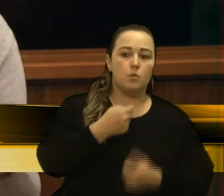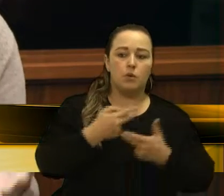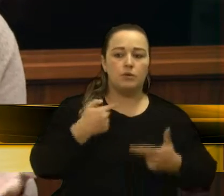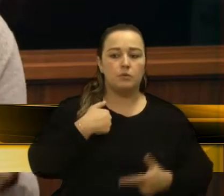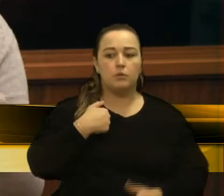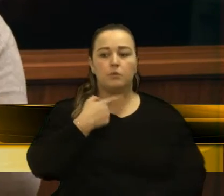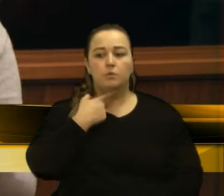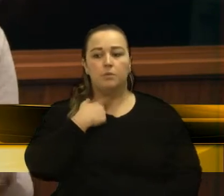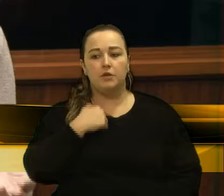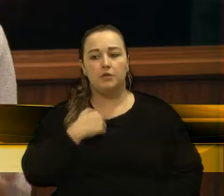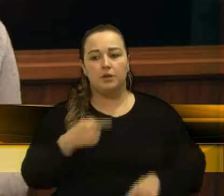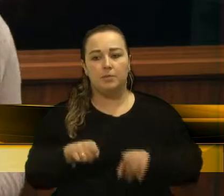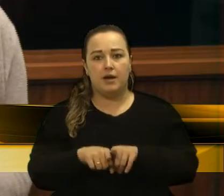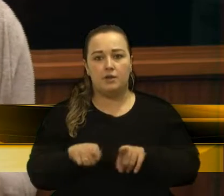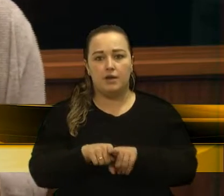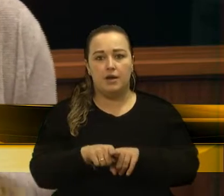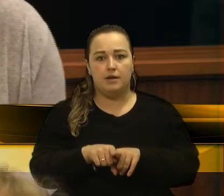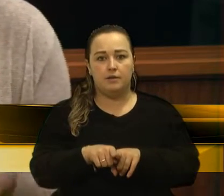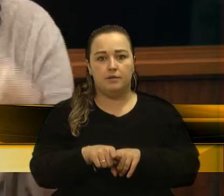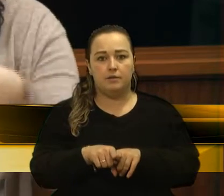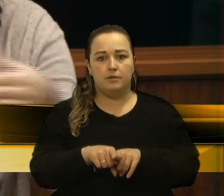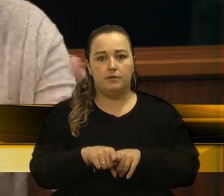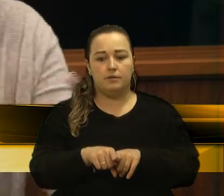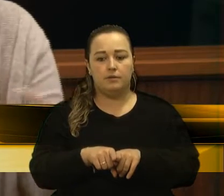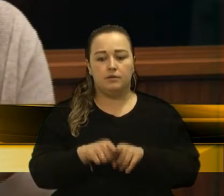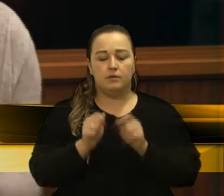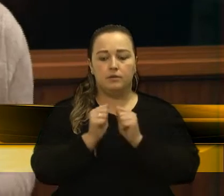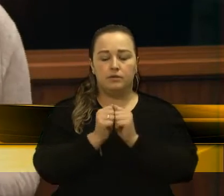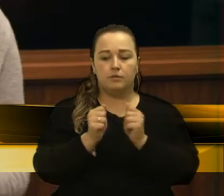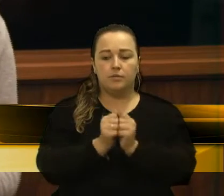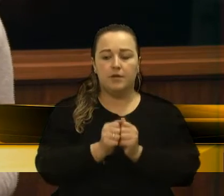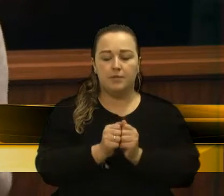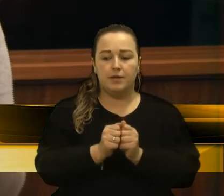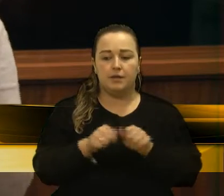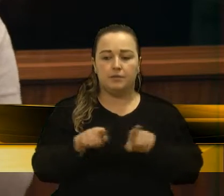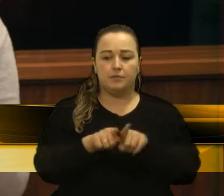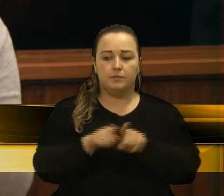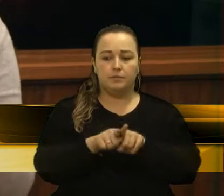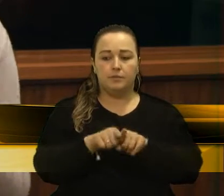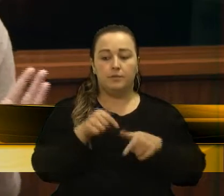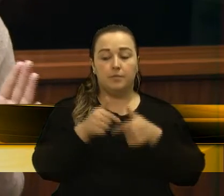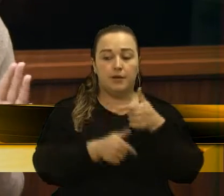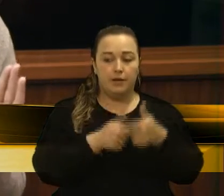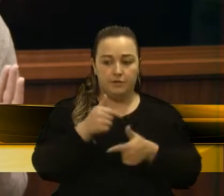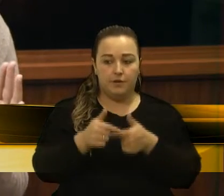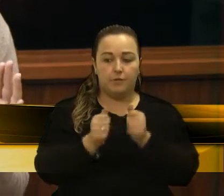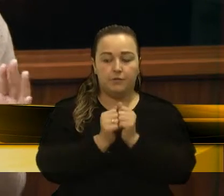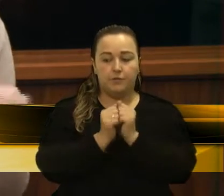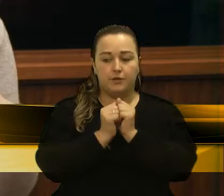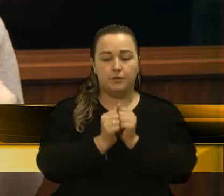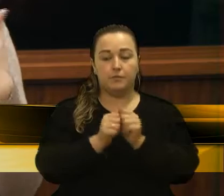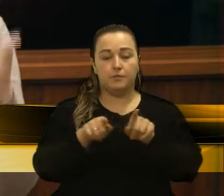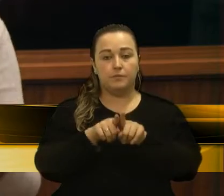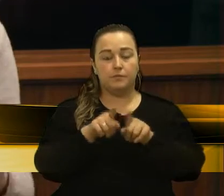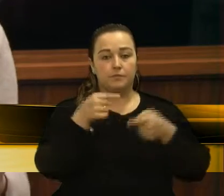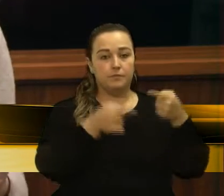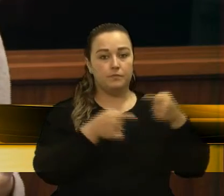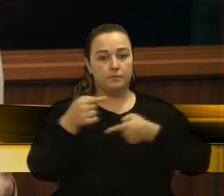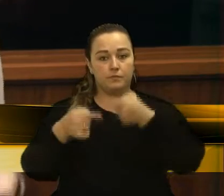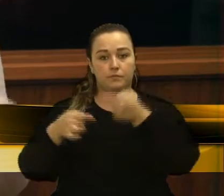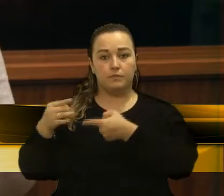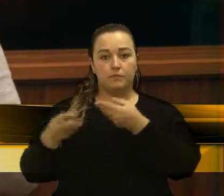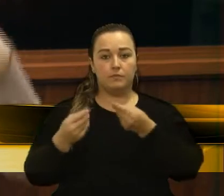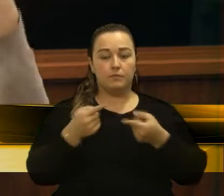de drenagem do plano, da demarcação. E entrei muito convicta disso. E depois, no debate, inclusive